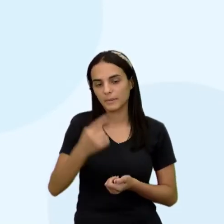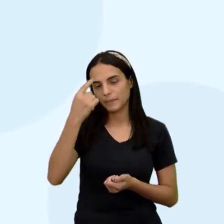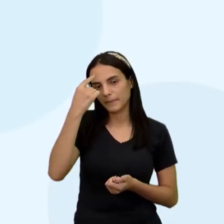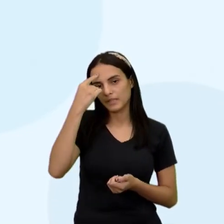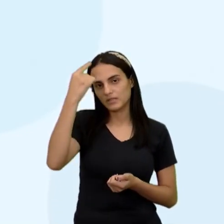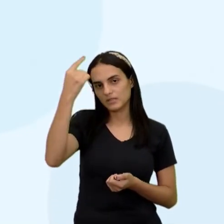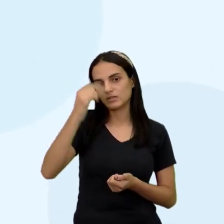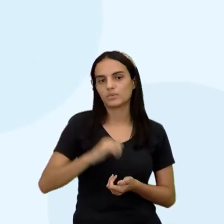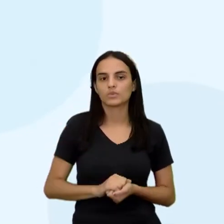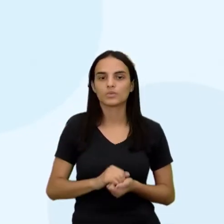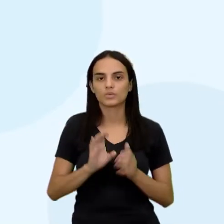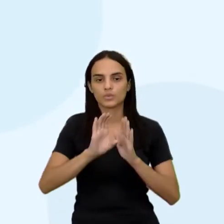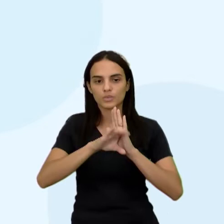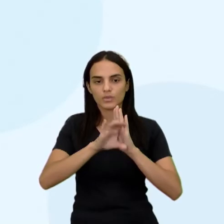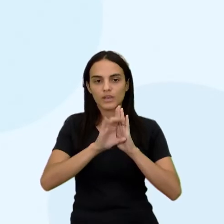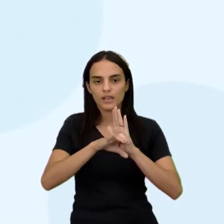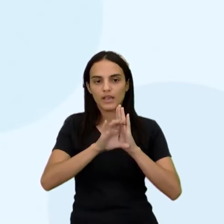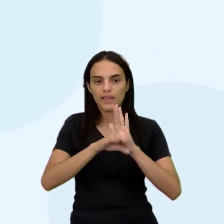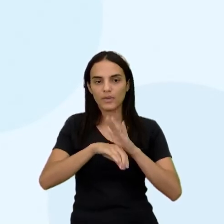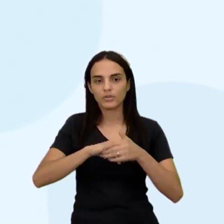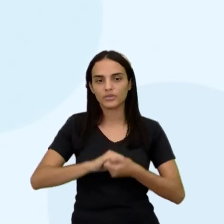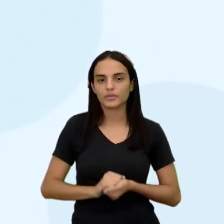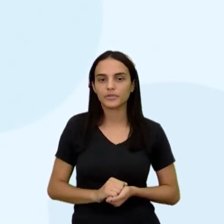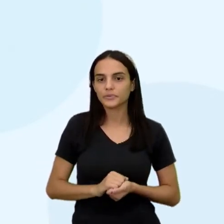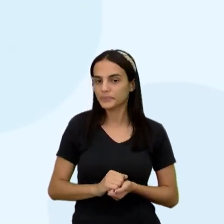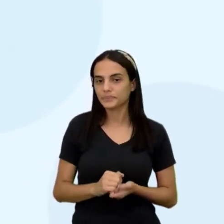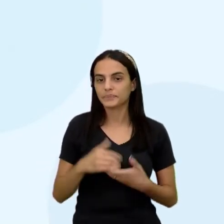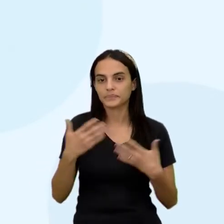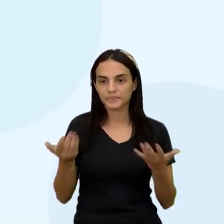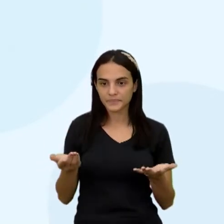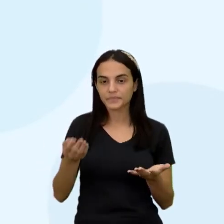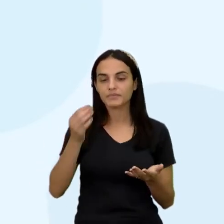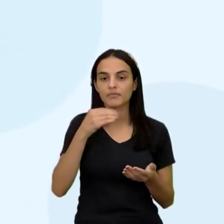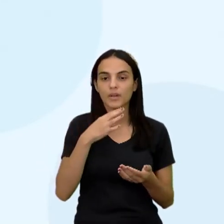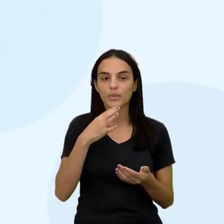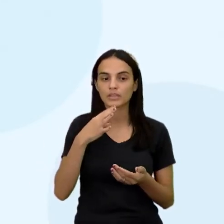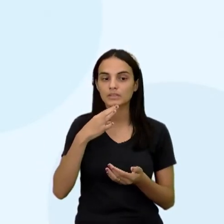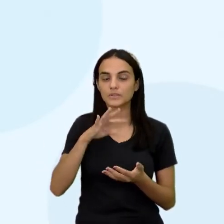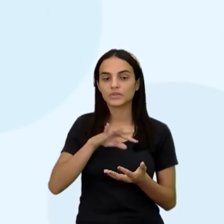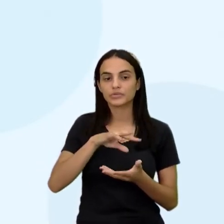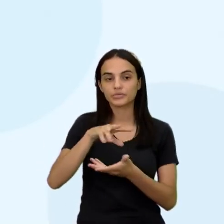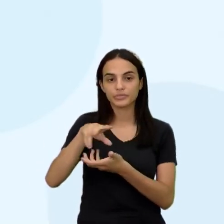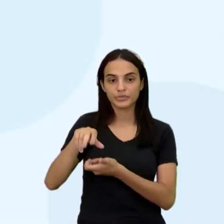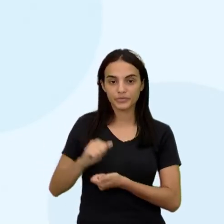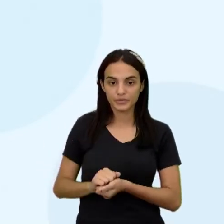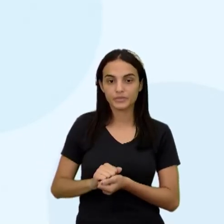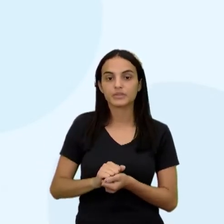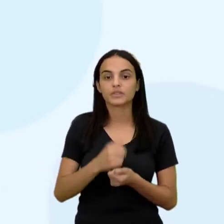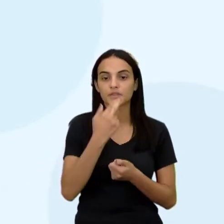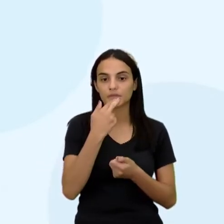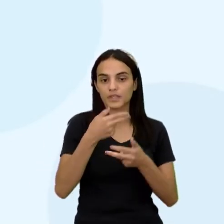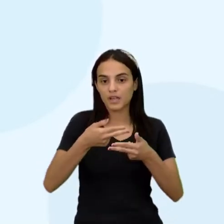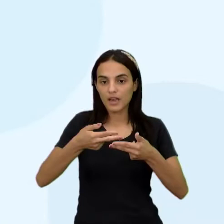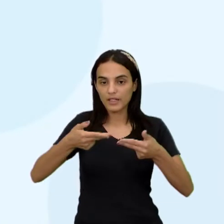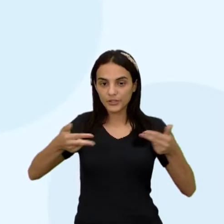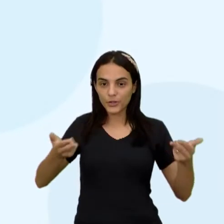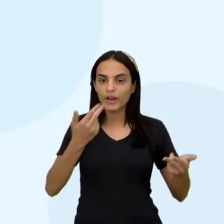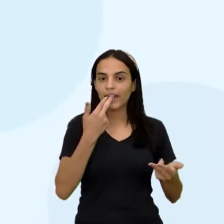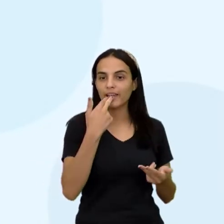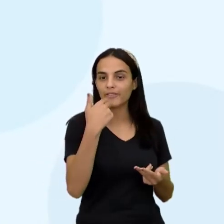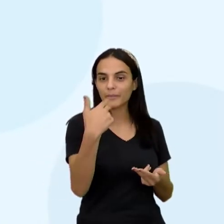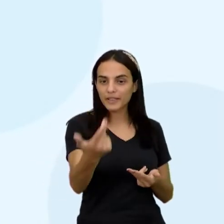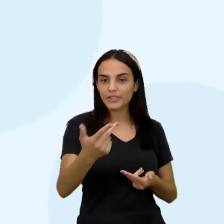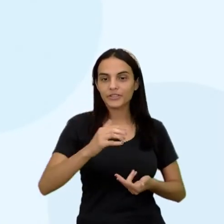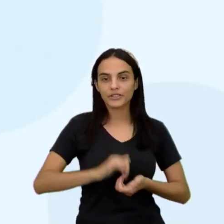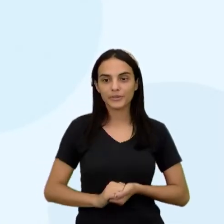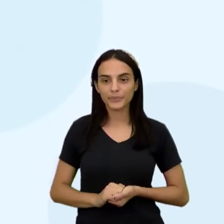nos conceitos que vimos e em seus conhecimentos de mundo, conte-nos sobre as diversidades linguísticas que você costuma utilizar no